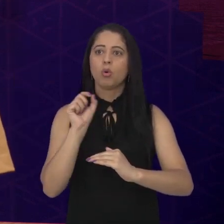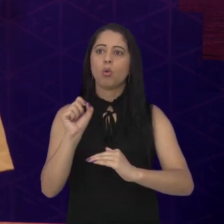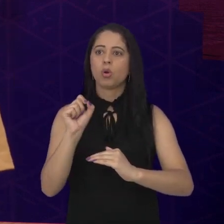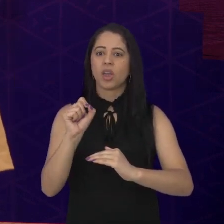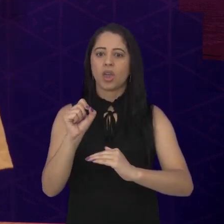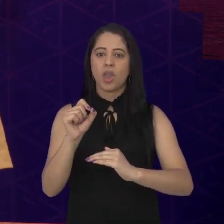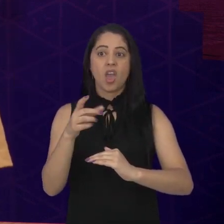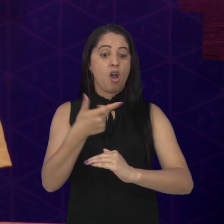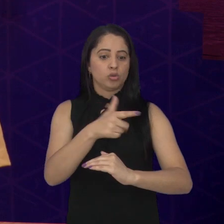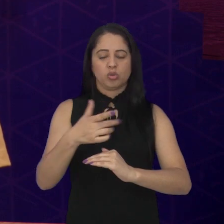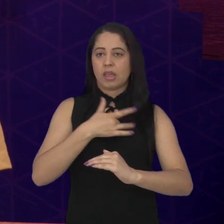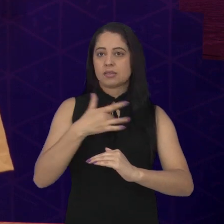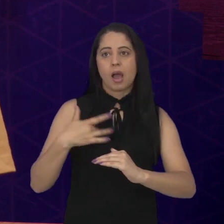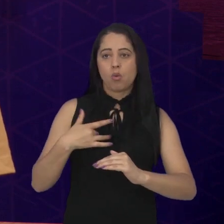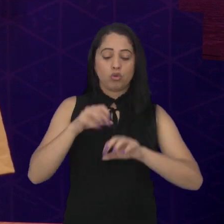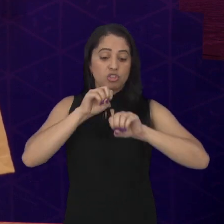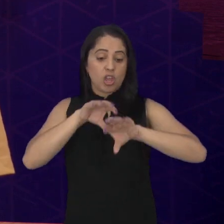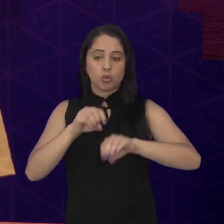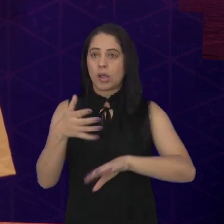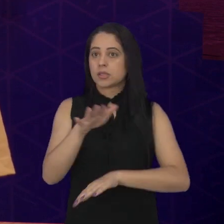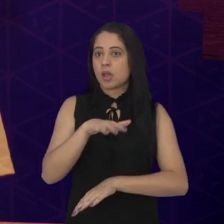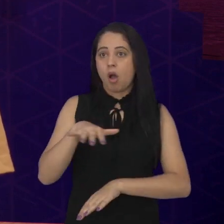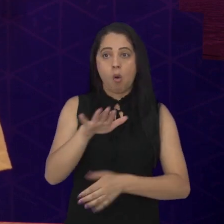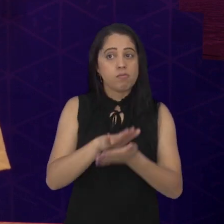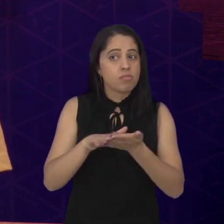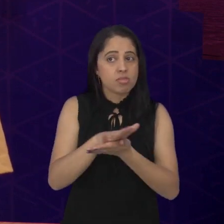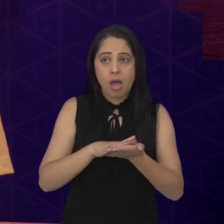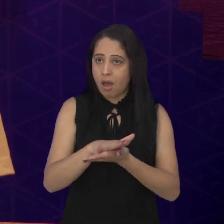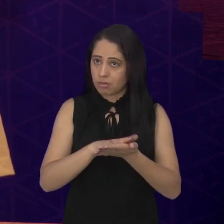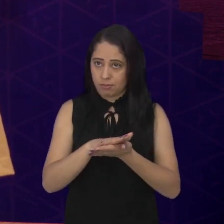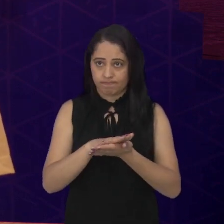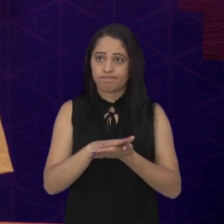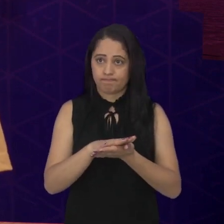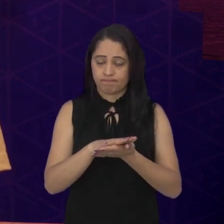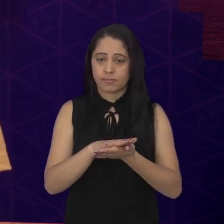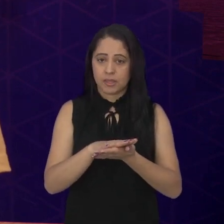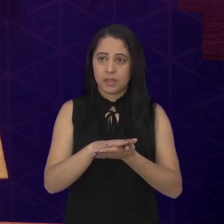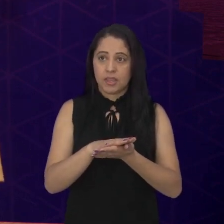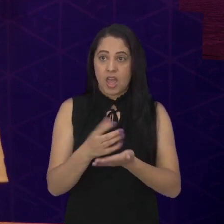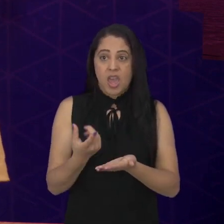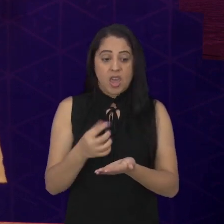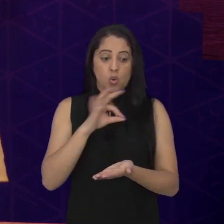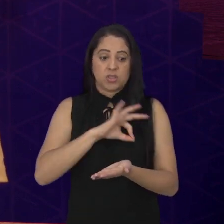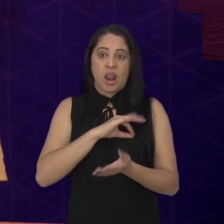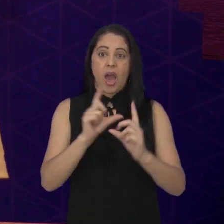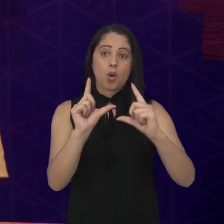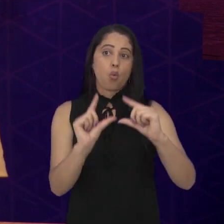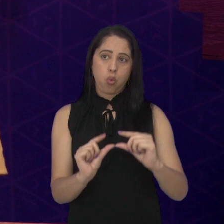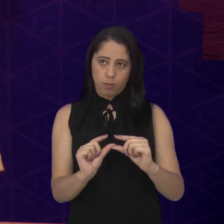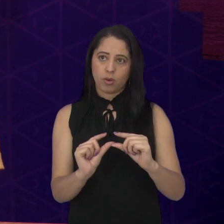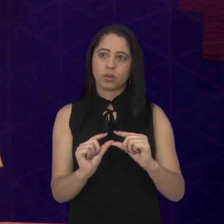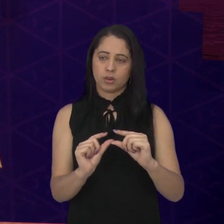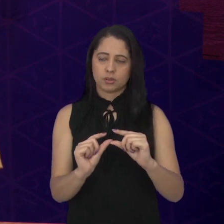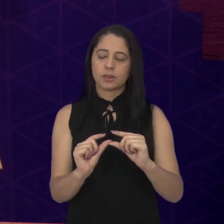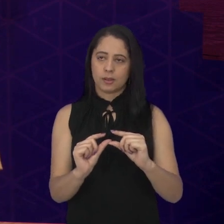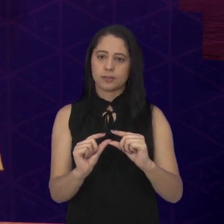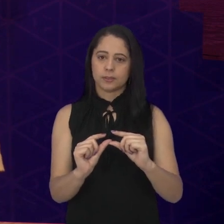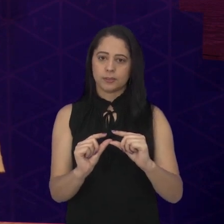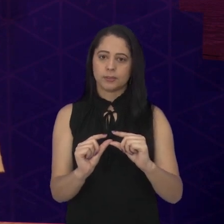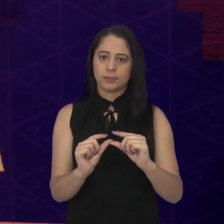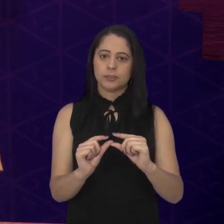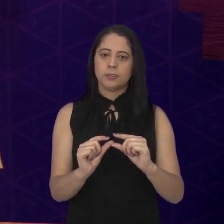marginalizada, é aonde a saúde não chega, é onde a educação não chega, é onde a renda não chega, né? E a gente vê